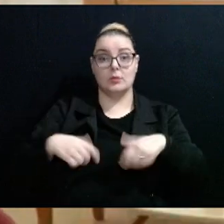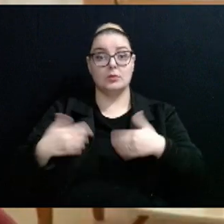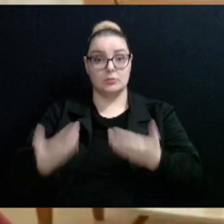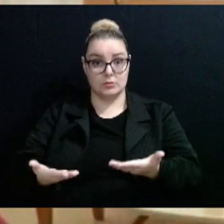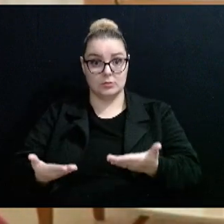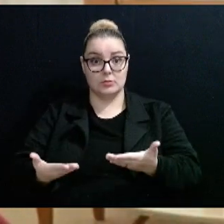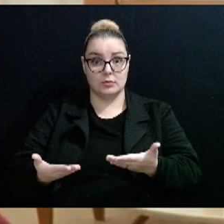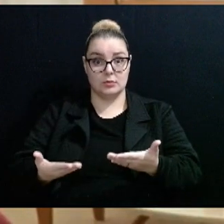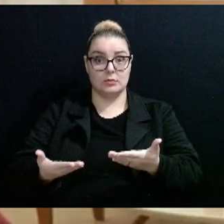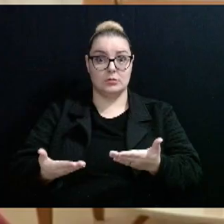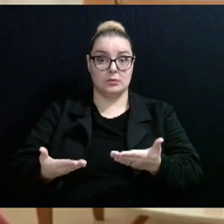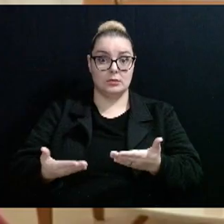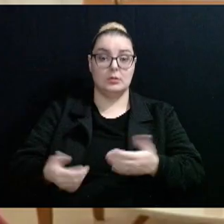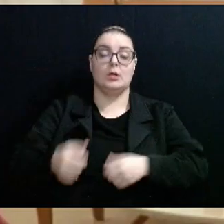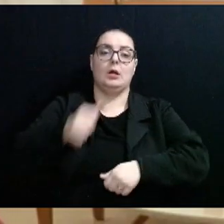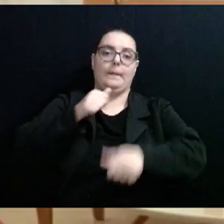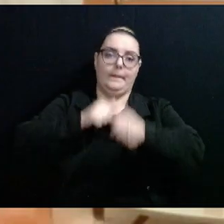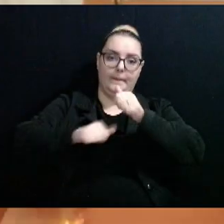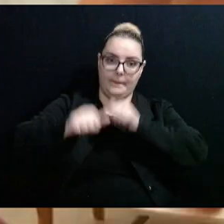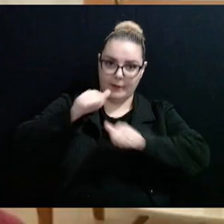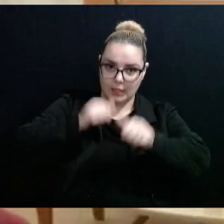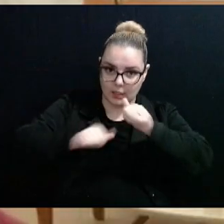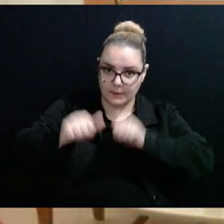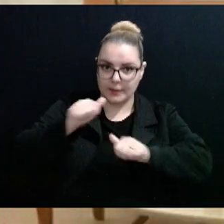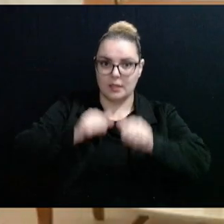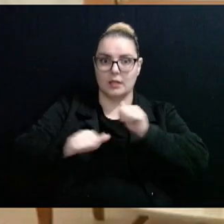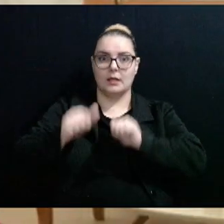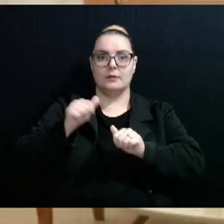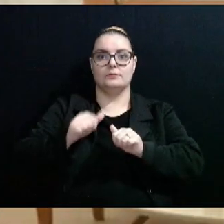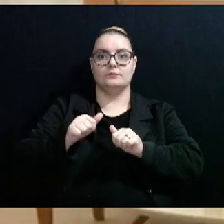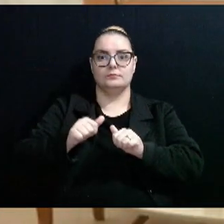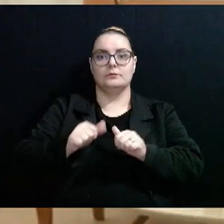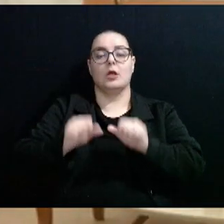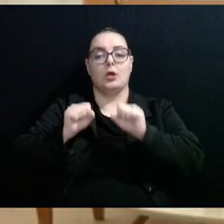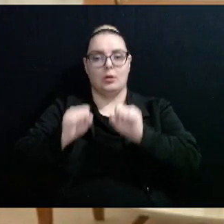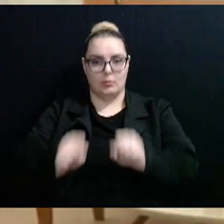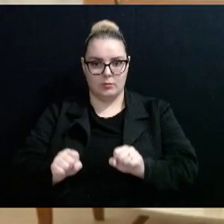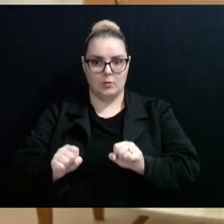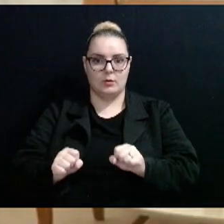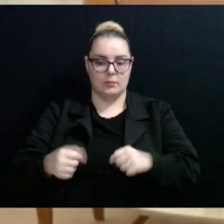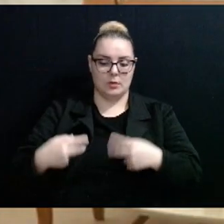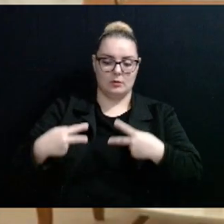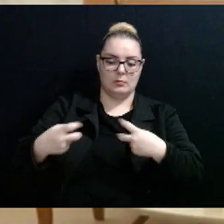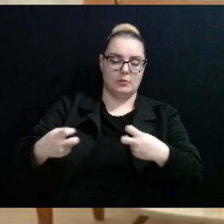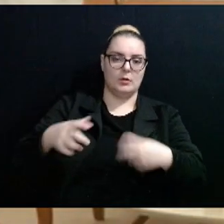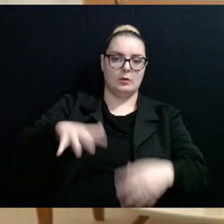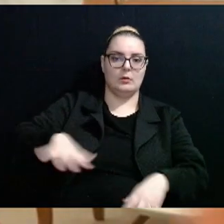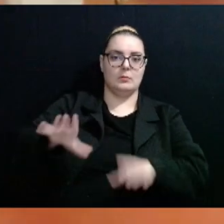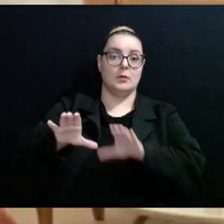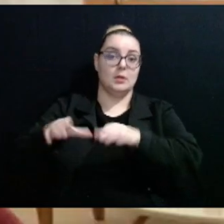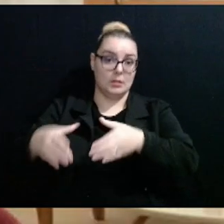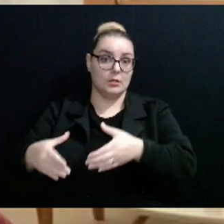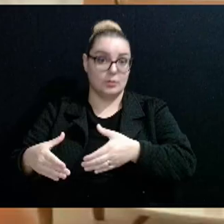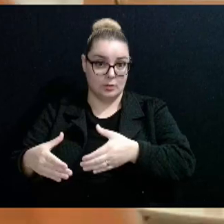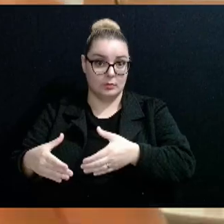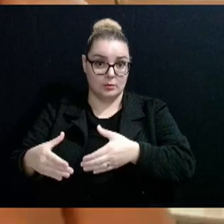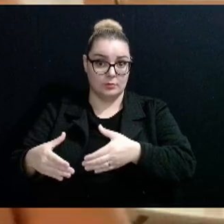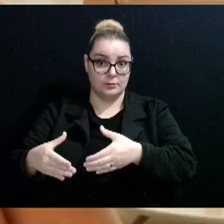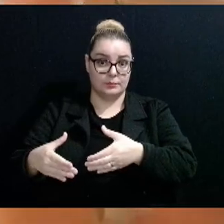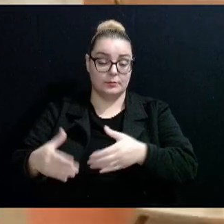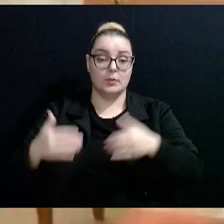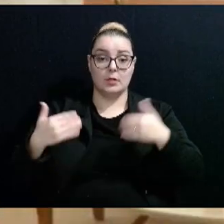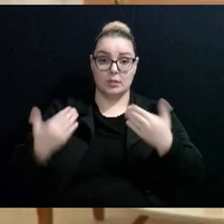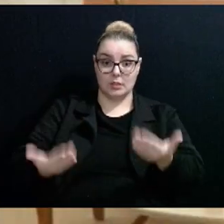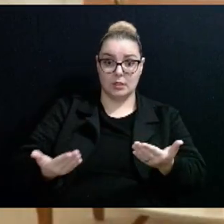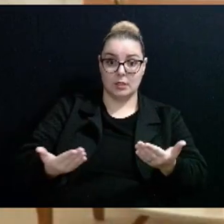a beber para poder ser reconhecido por aquele grupo. E aí cabe muito